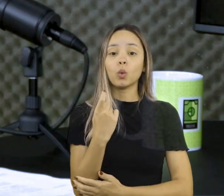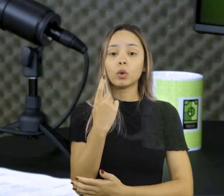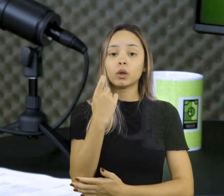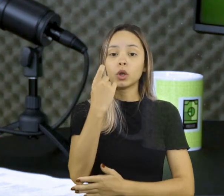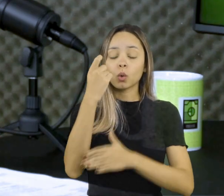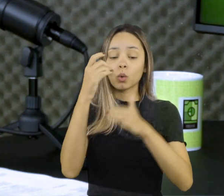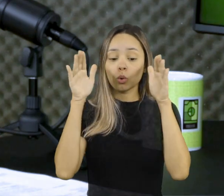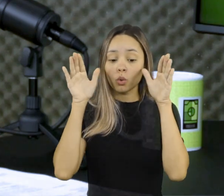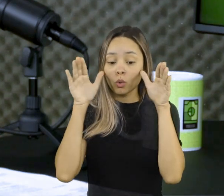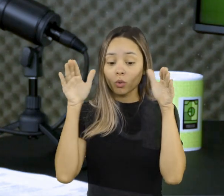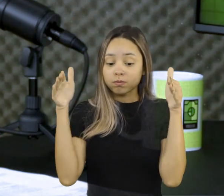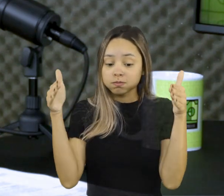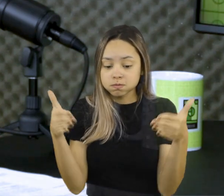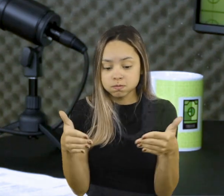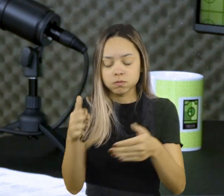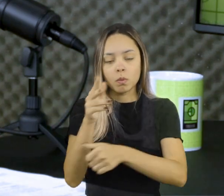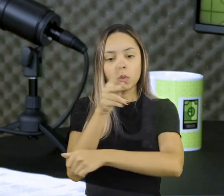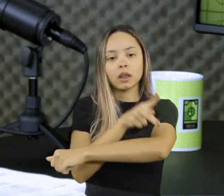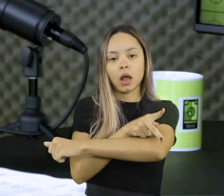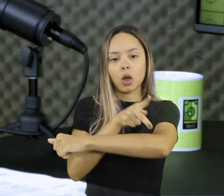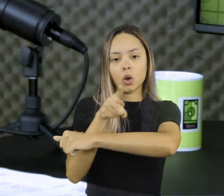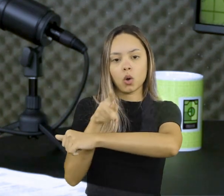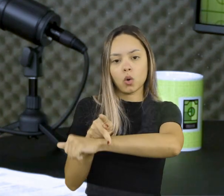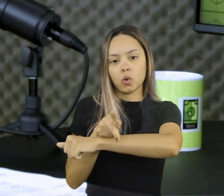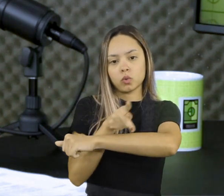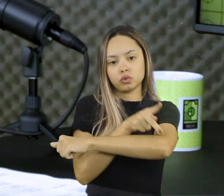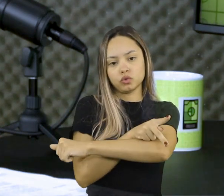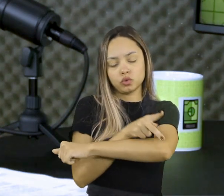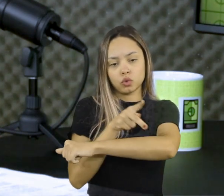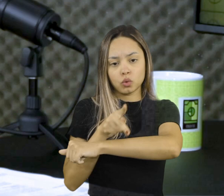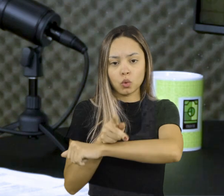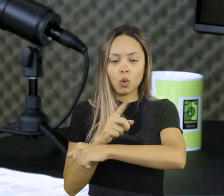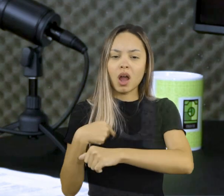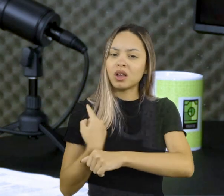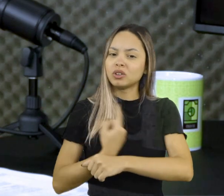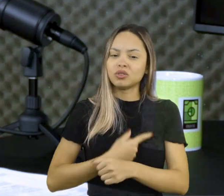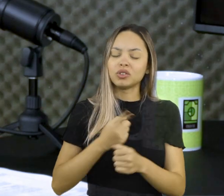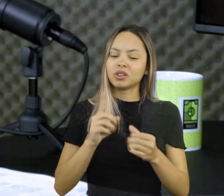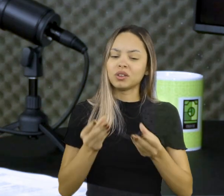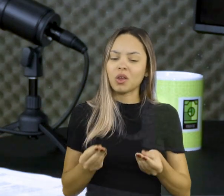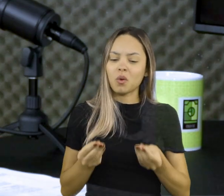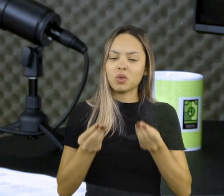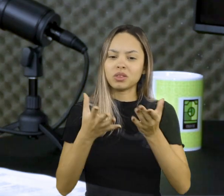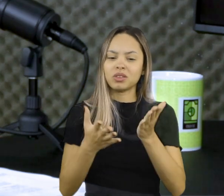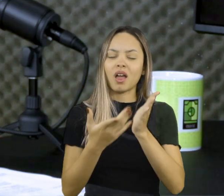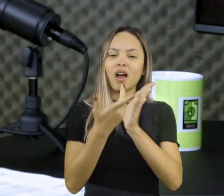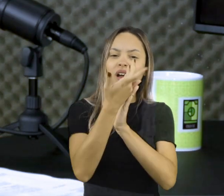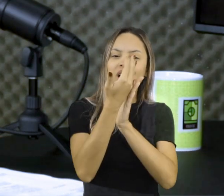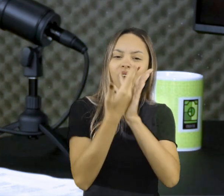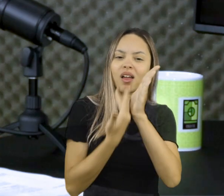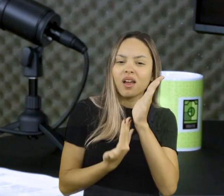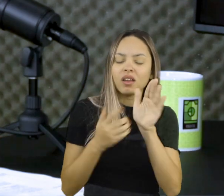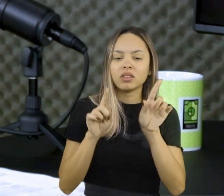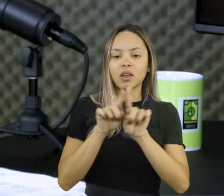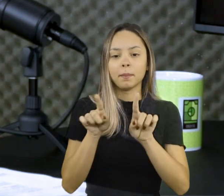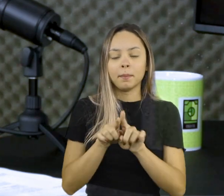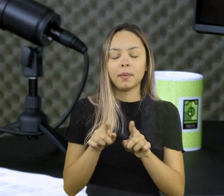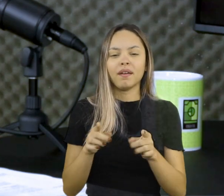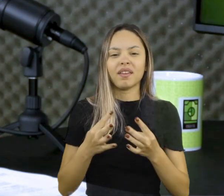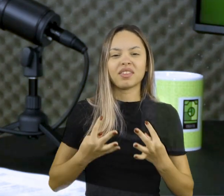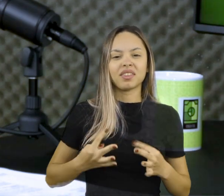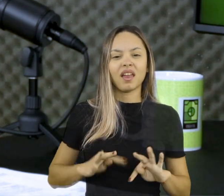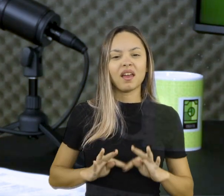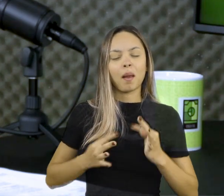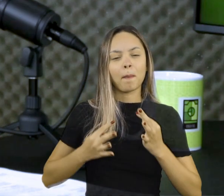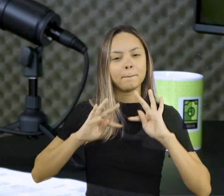exclusivamente pedagógico. A gente não dá diagnóstico, a gente não faz terapia na escola, não